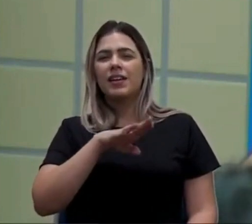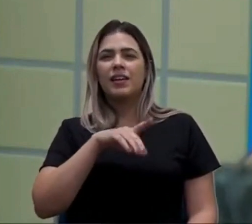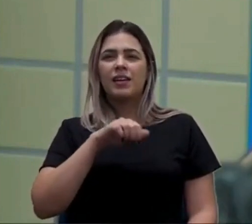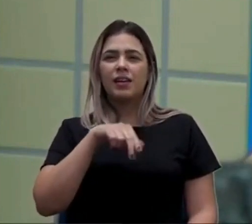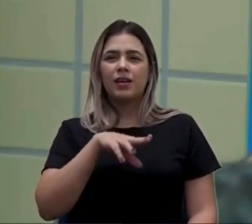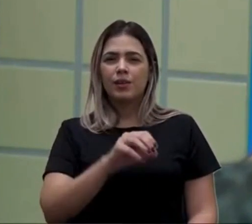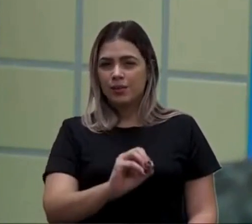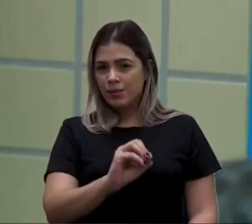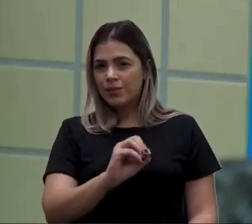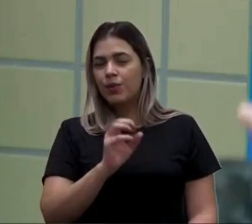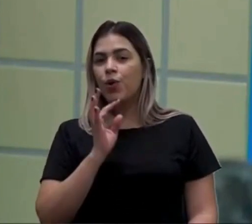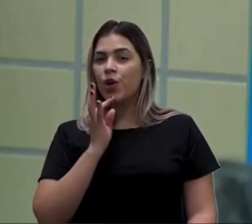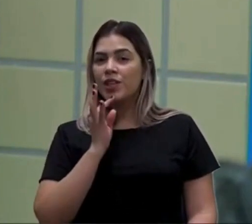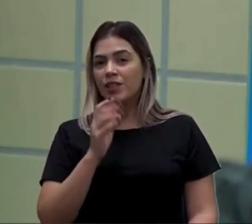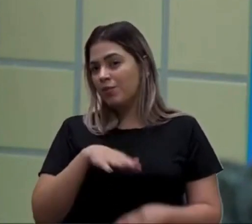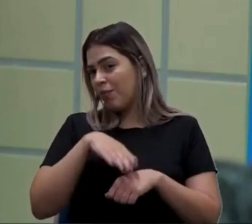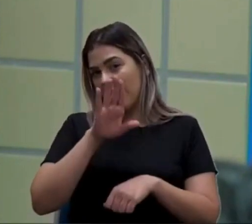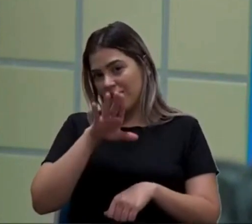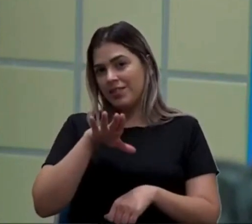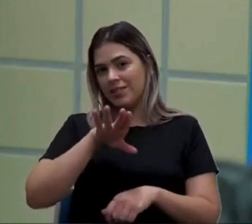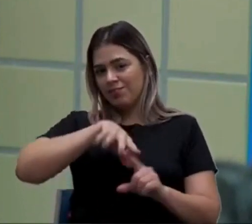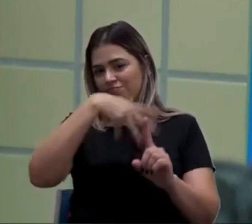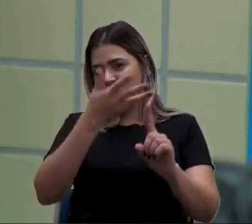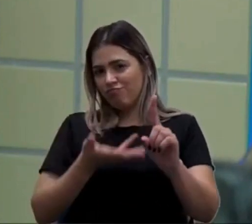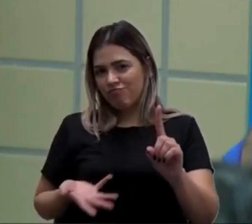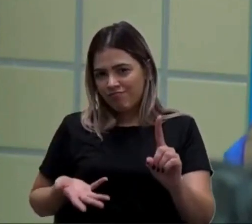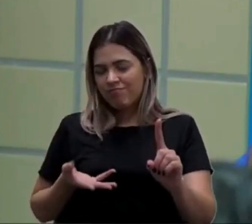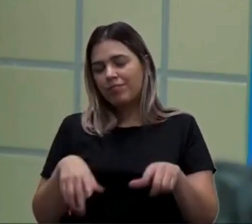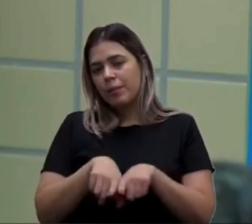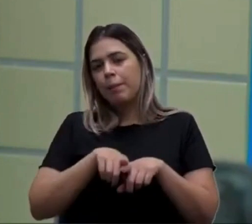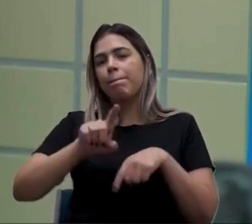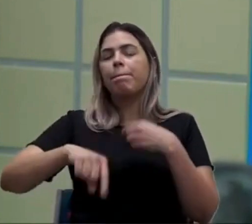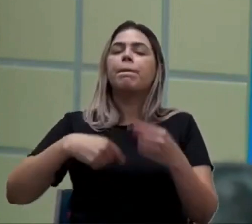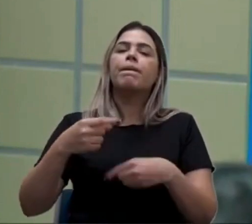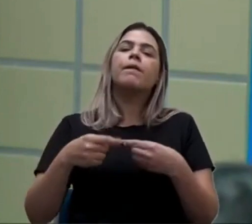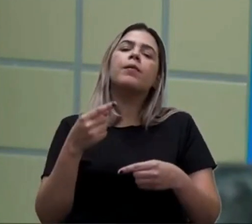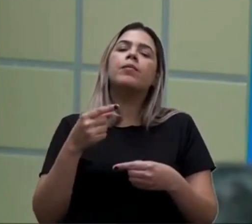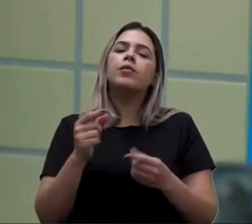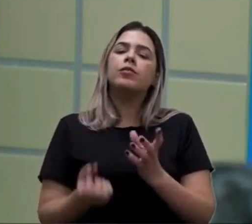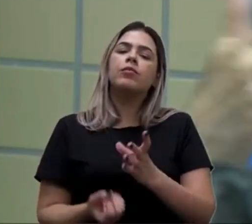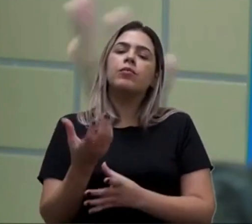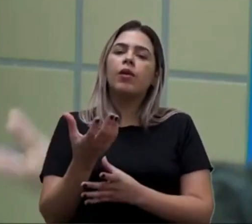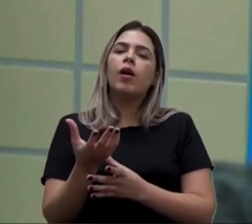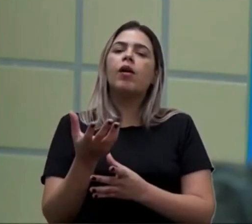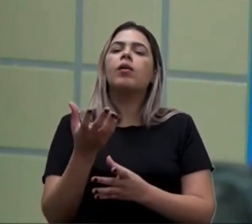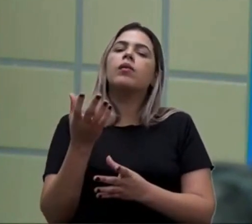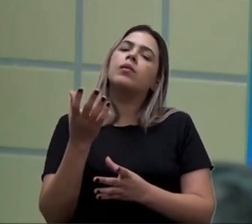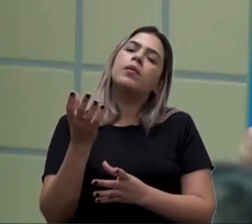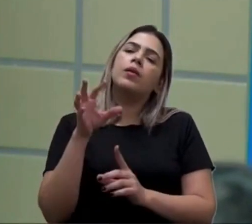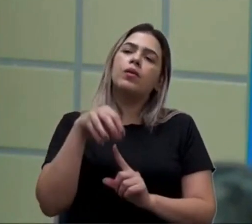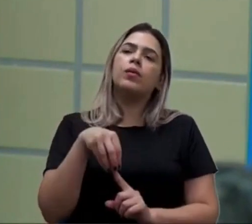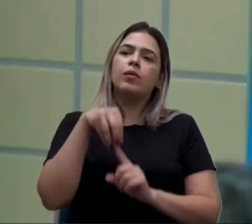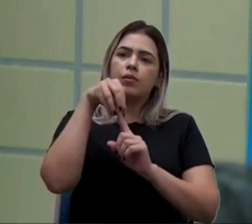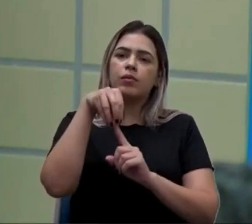aclamado depois nós temos uma obra definitiva sobre esse universo